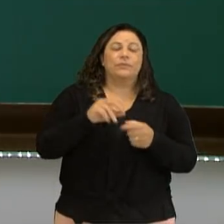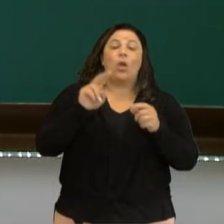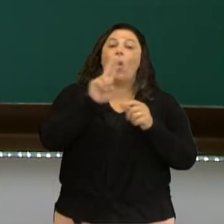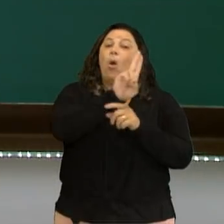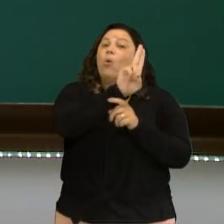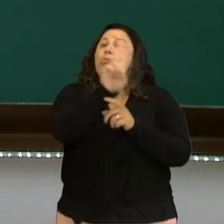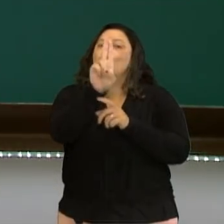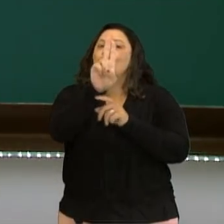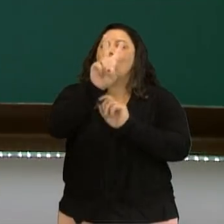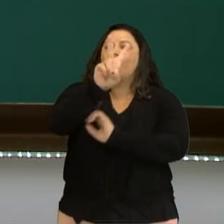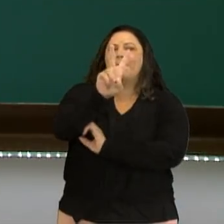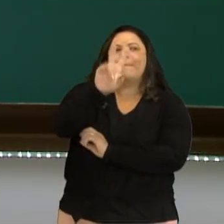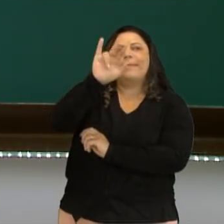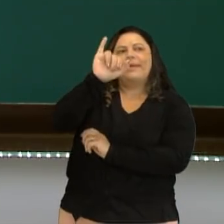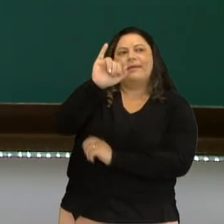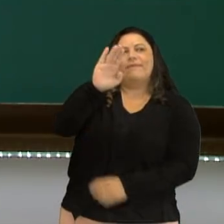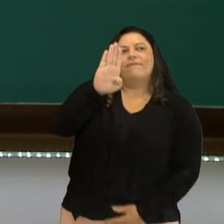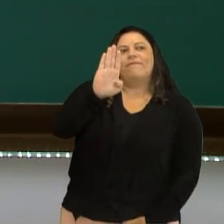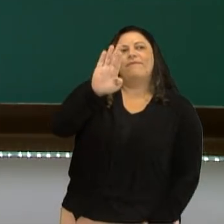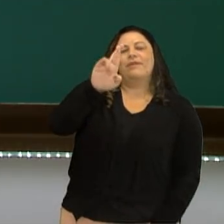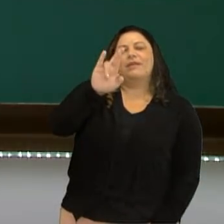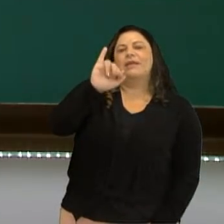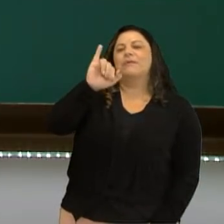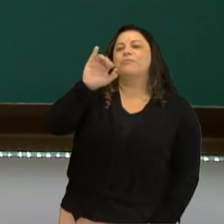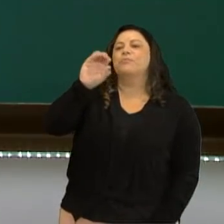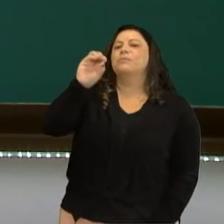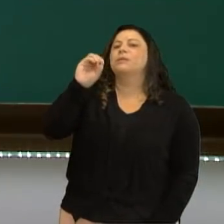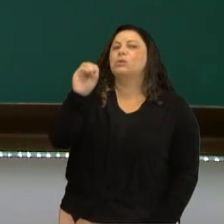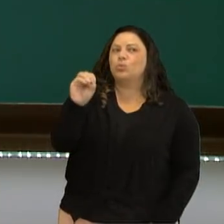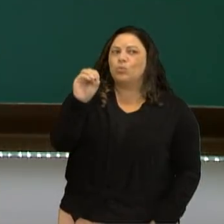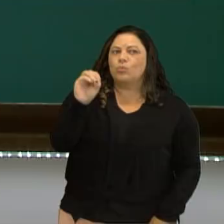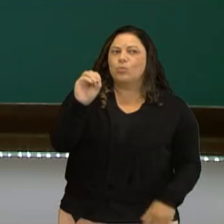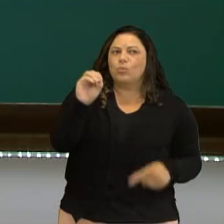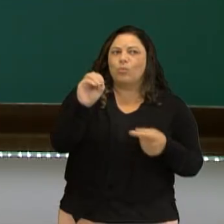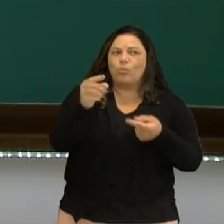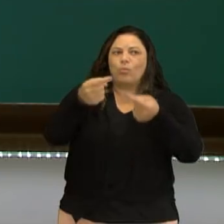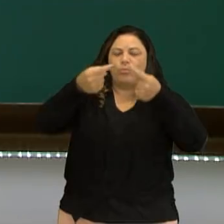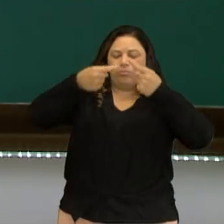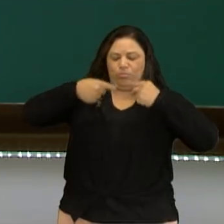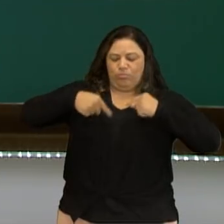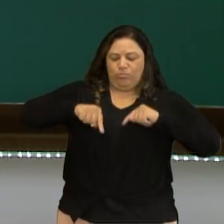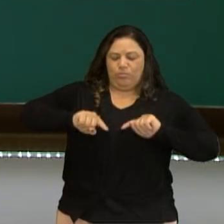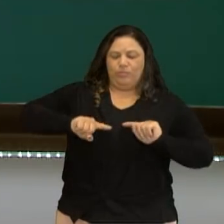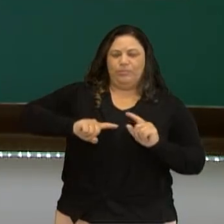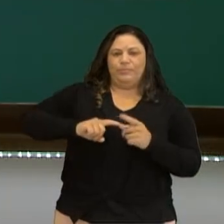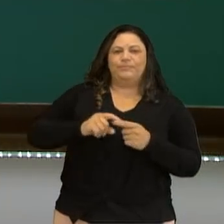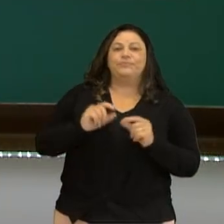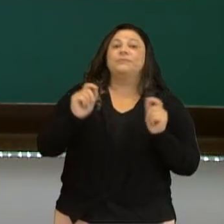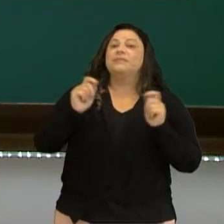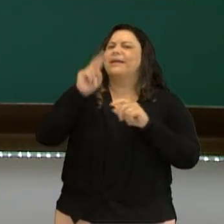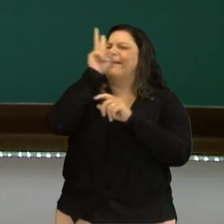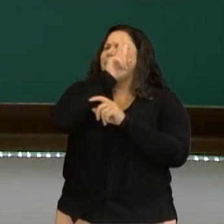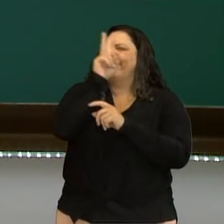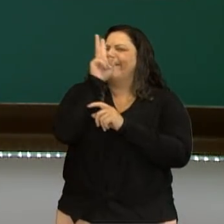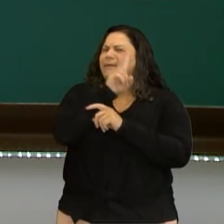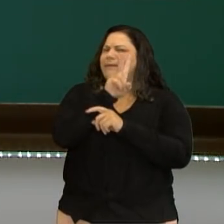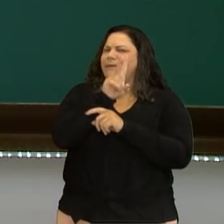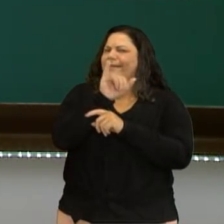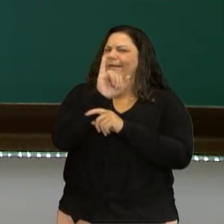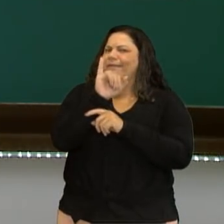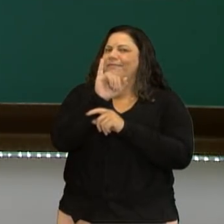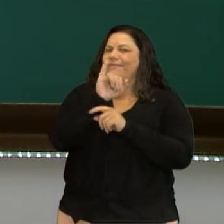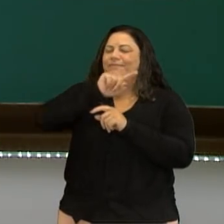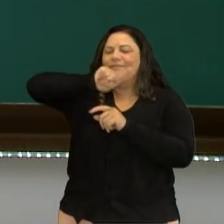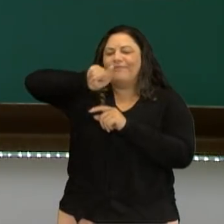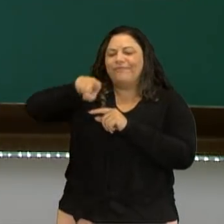nome, Vibrio, de vibrião. Então, o formato dela lembra uma